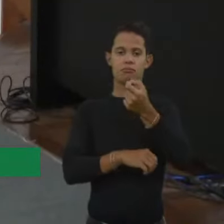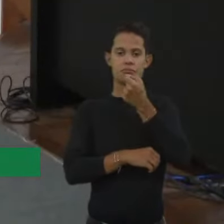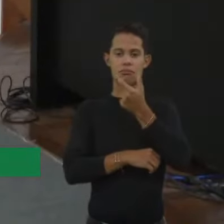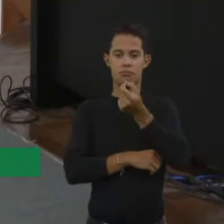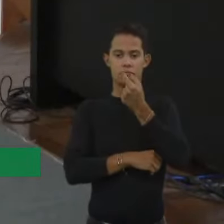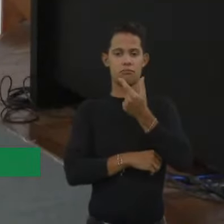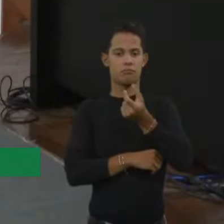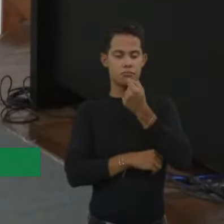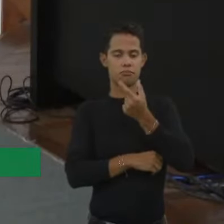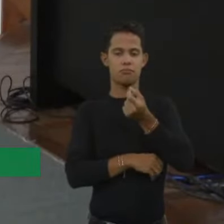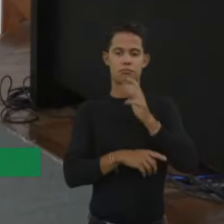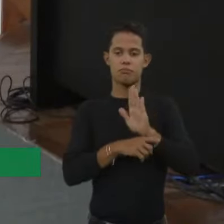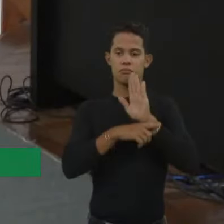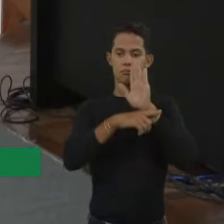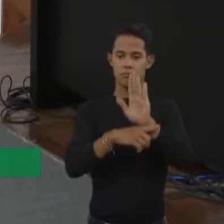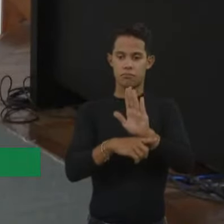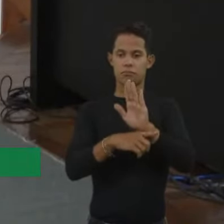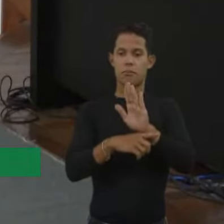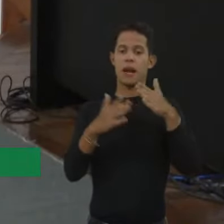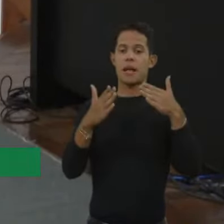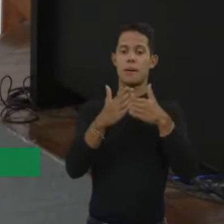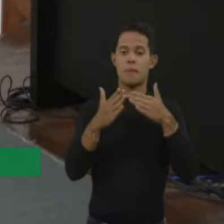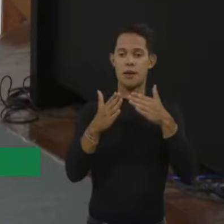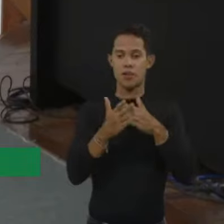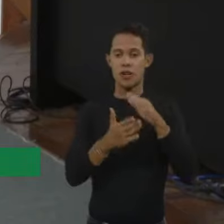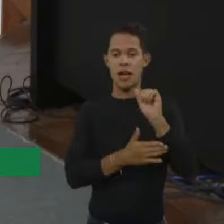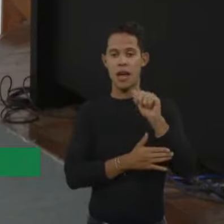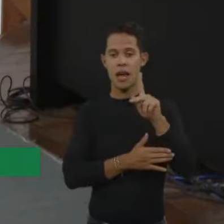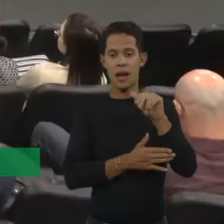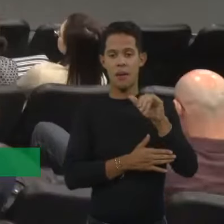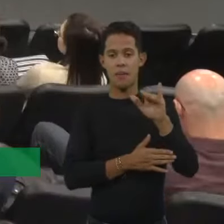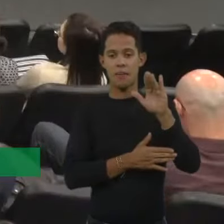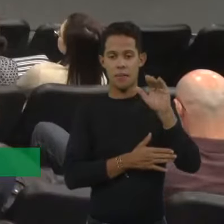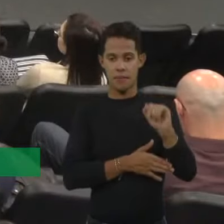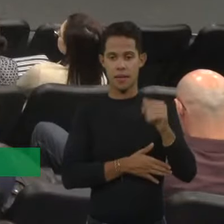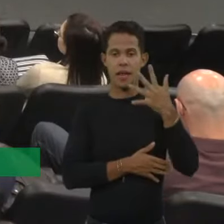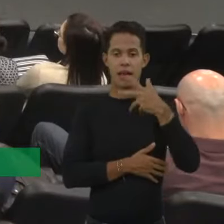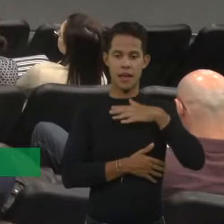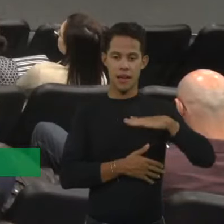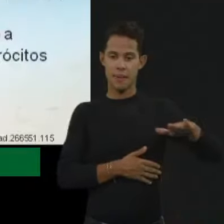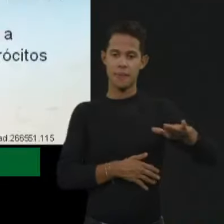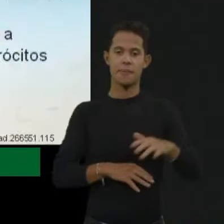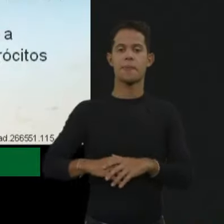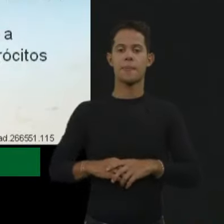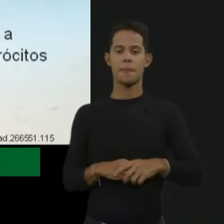com isso, impedir o risco de apneia dessas crianças.